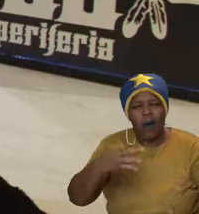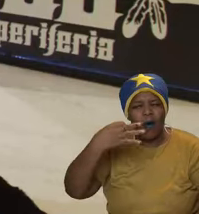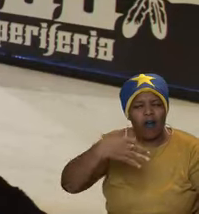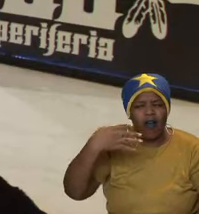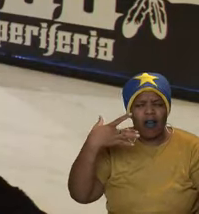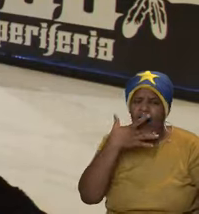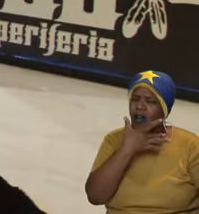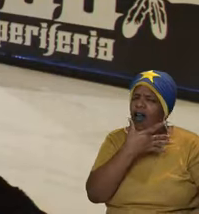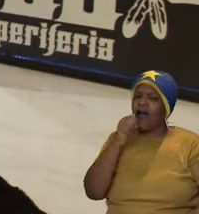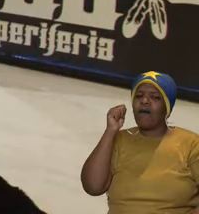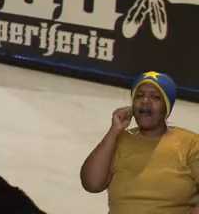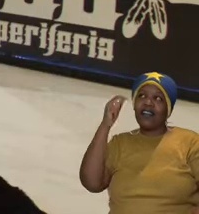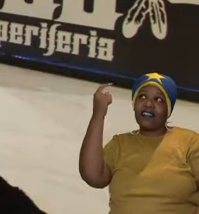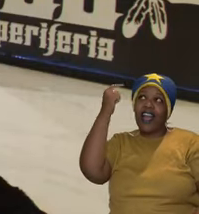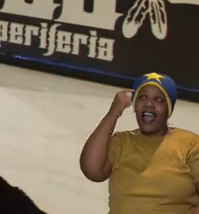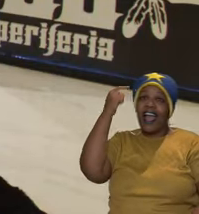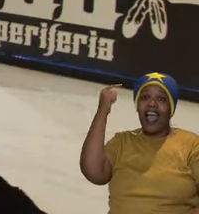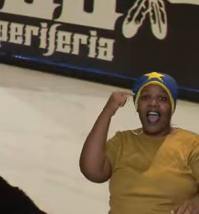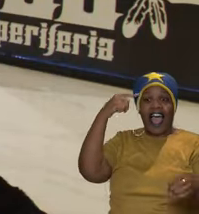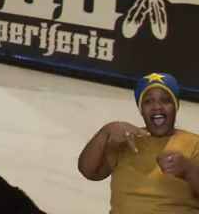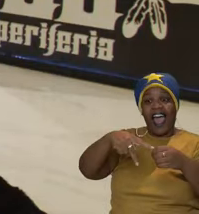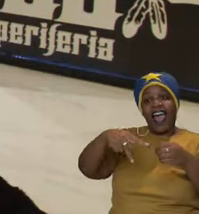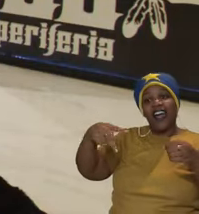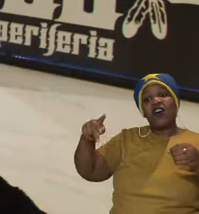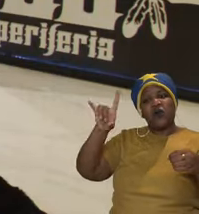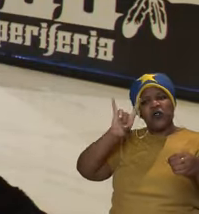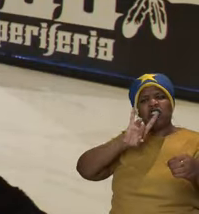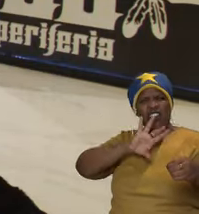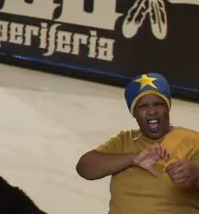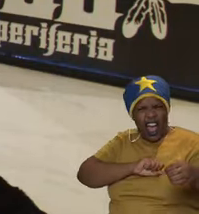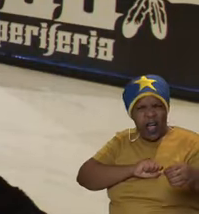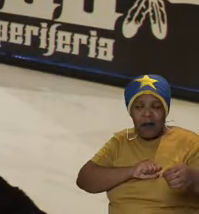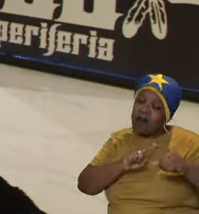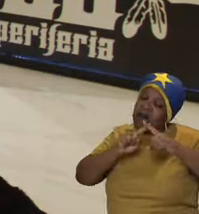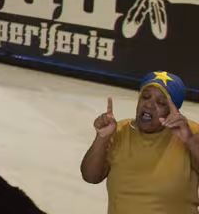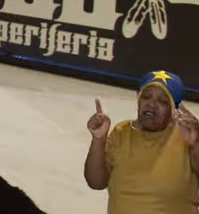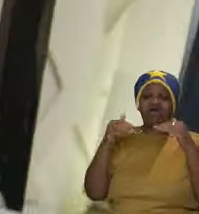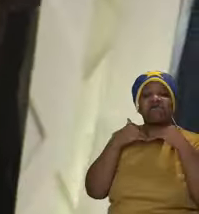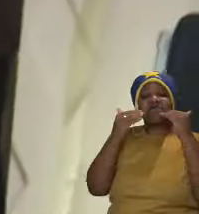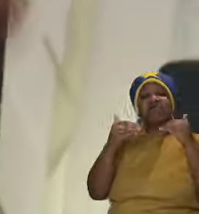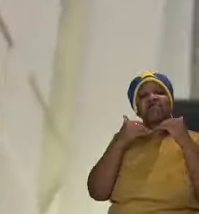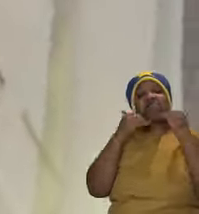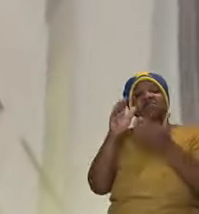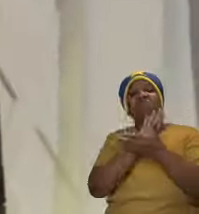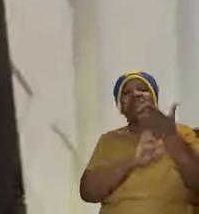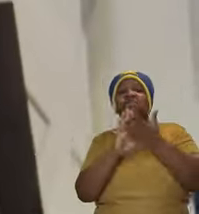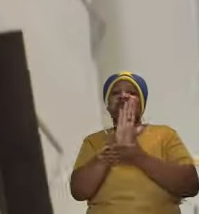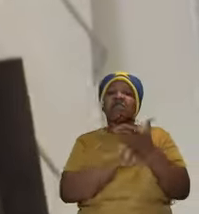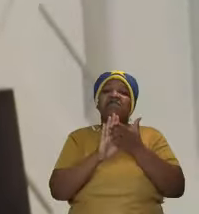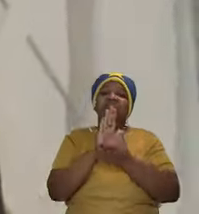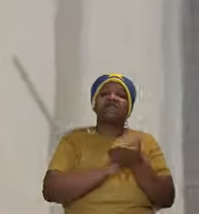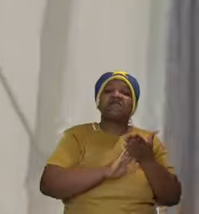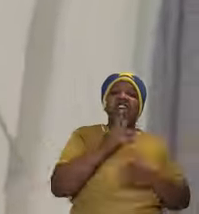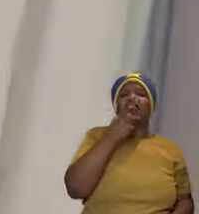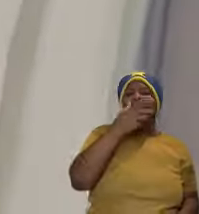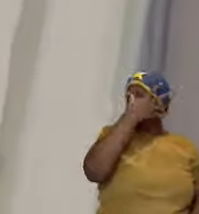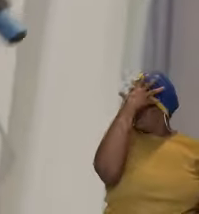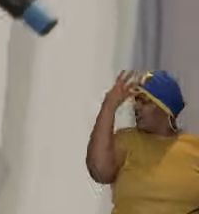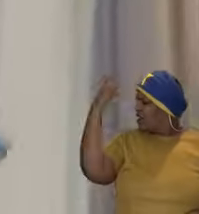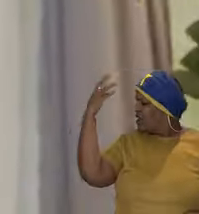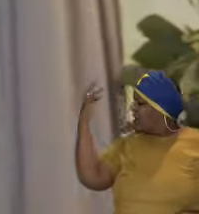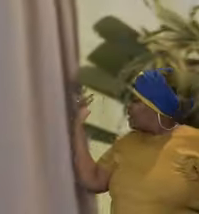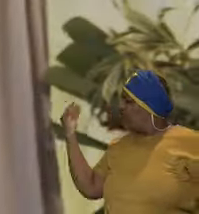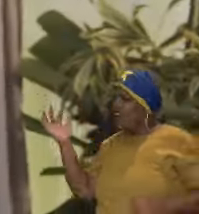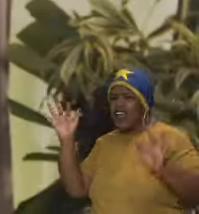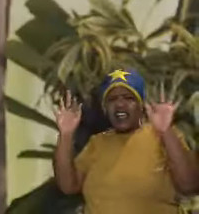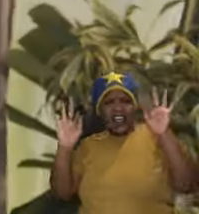da quebrada. Um dia foi amada, mas não adiantou nada. Descreve ser feliz, mas com outro